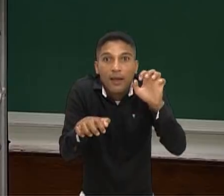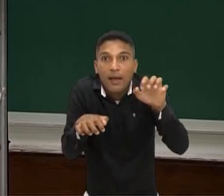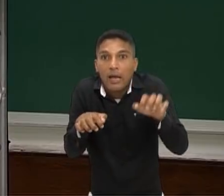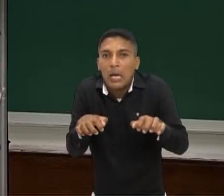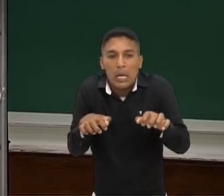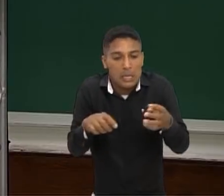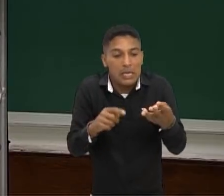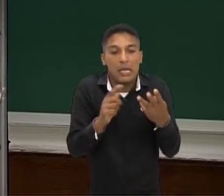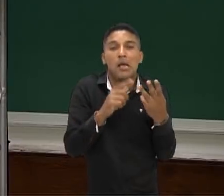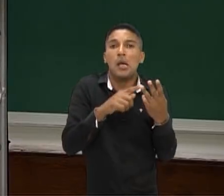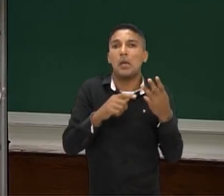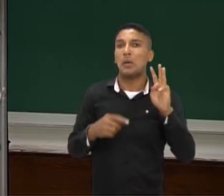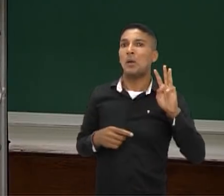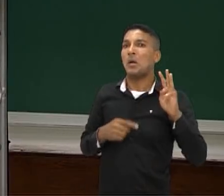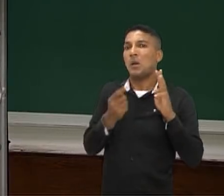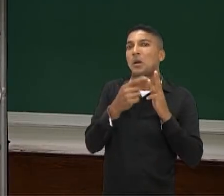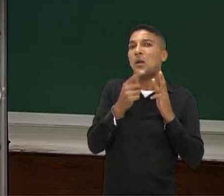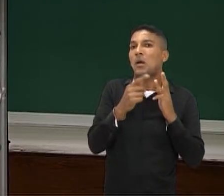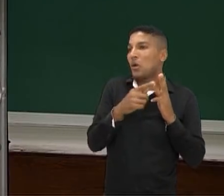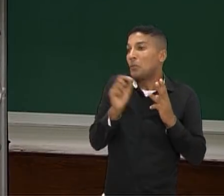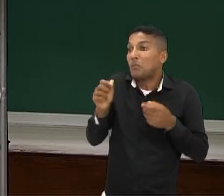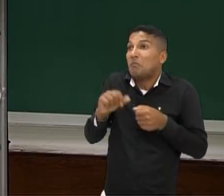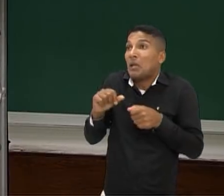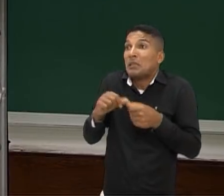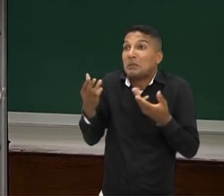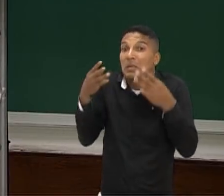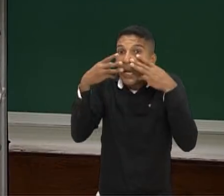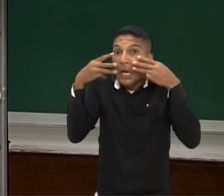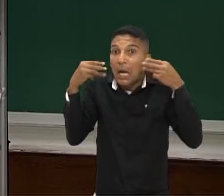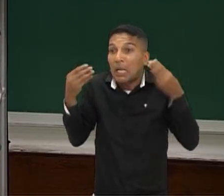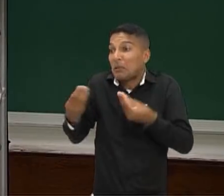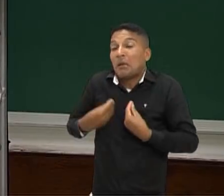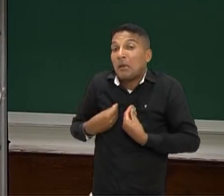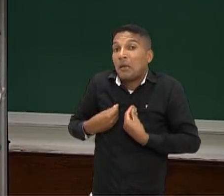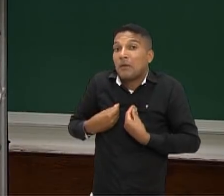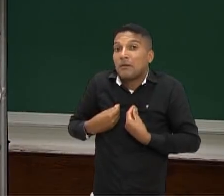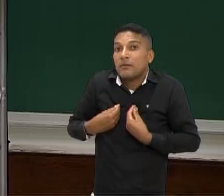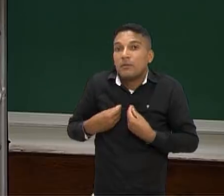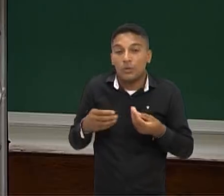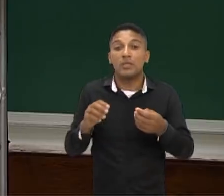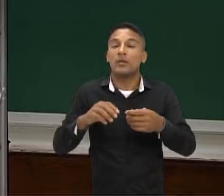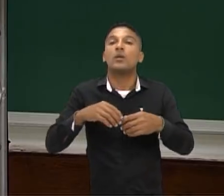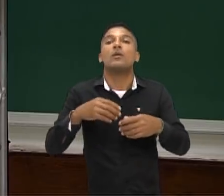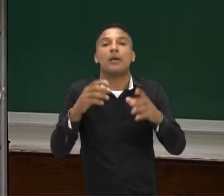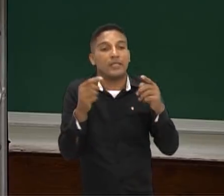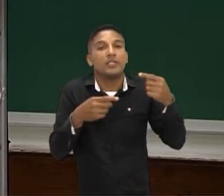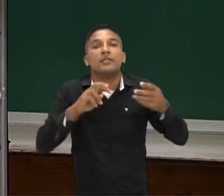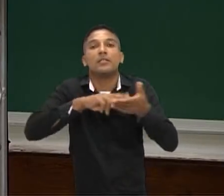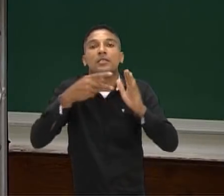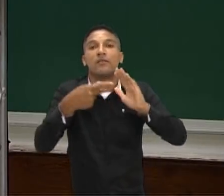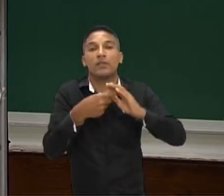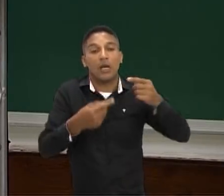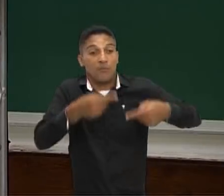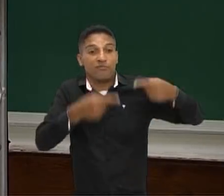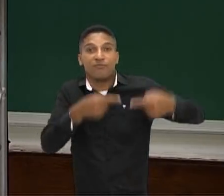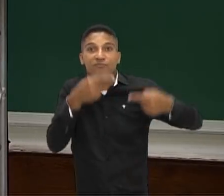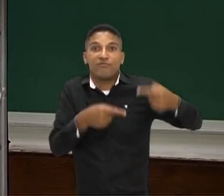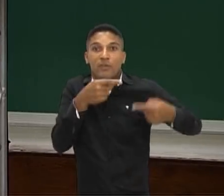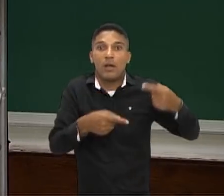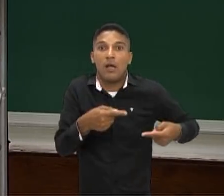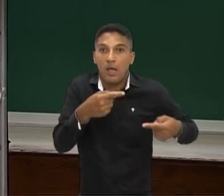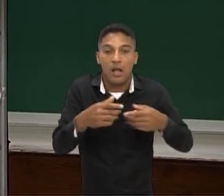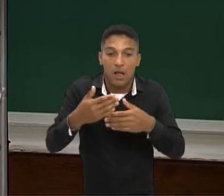que vai desencadear a sucessão de acontecimentos que vão compor o enredo dessa narrativa, certo? Então, parabéns para quem